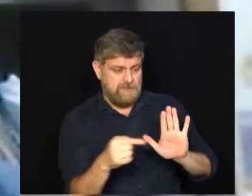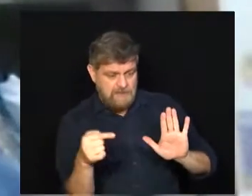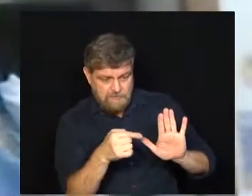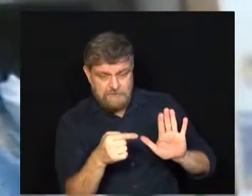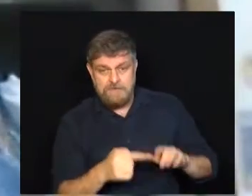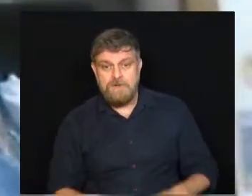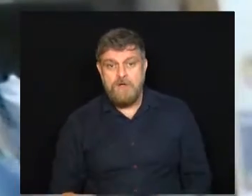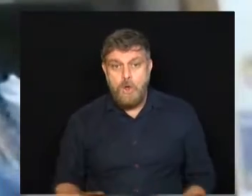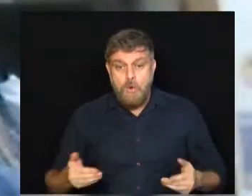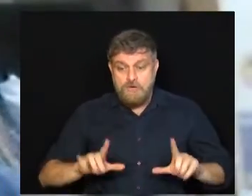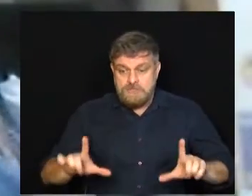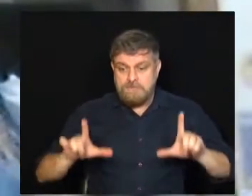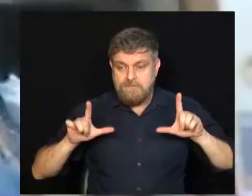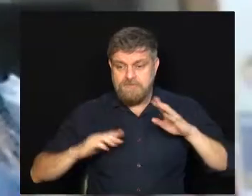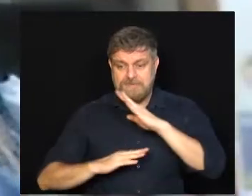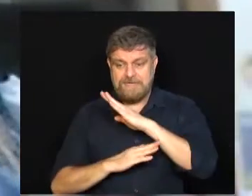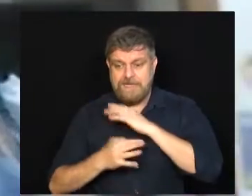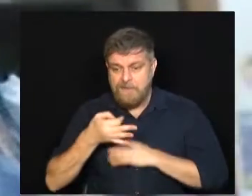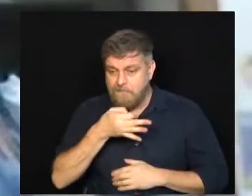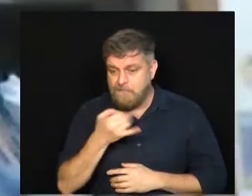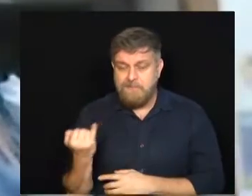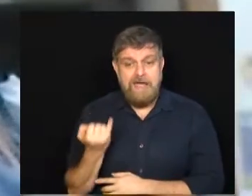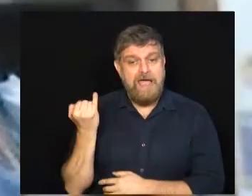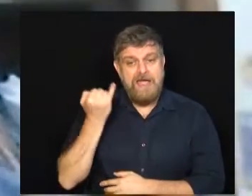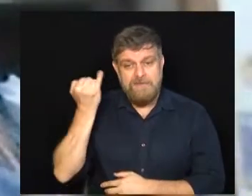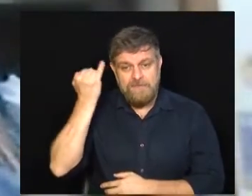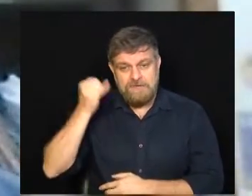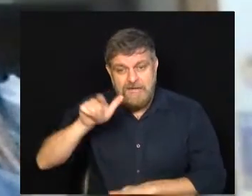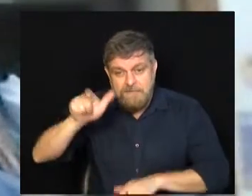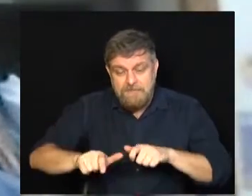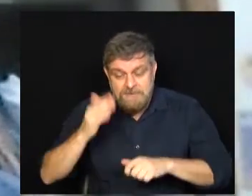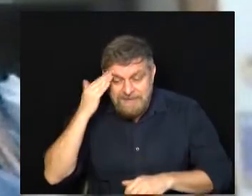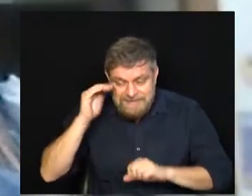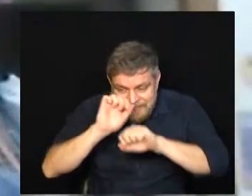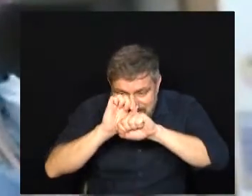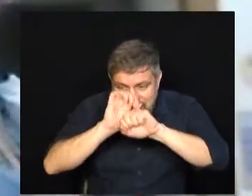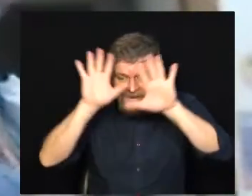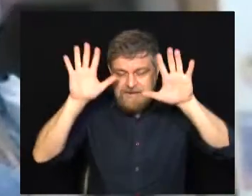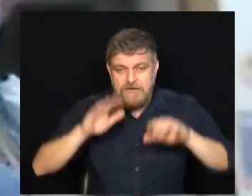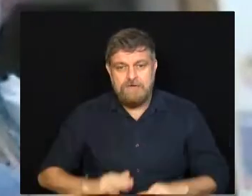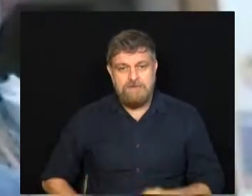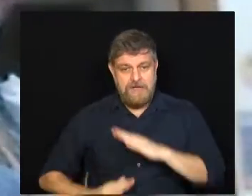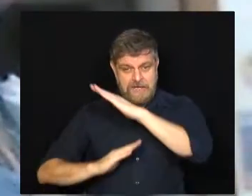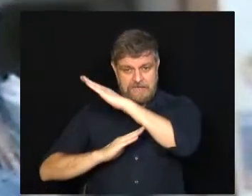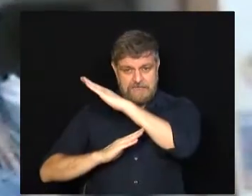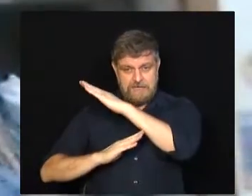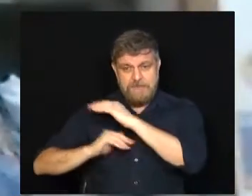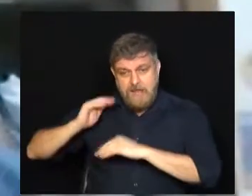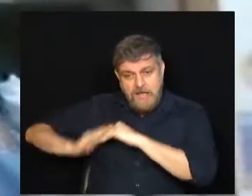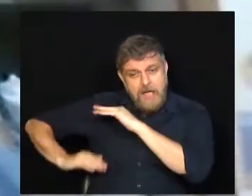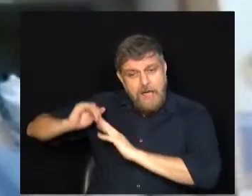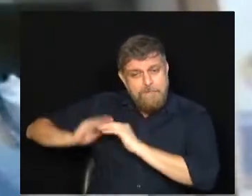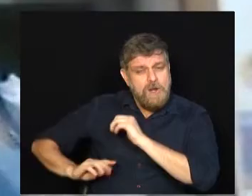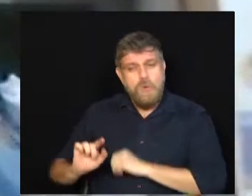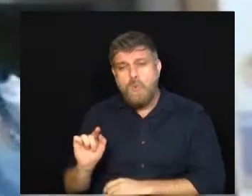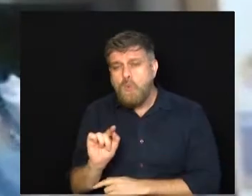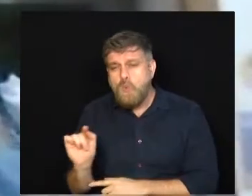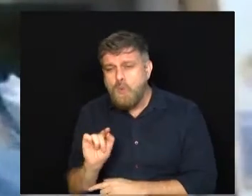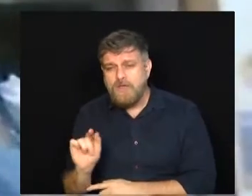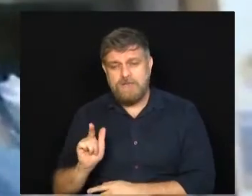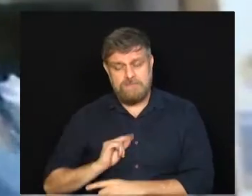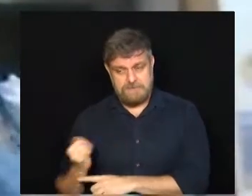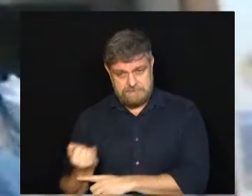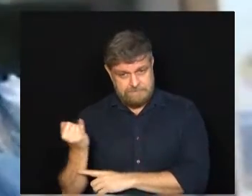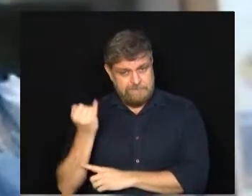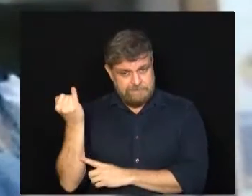fazer esse debate. Mas só, fechando, as iniciativas que a Câmara pode tomar, elas podem ser muito importantes,